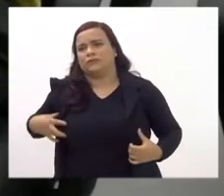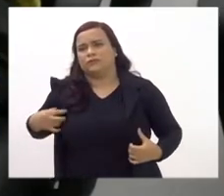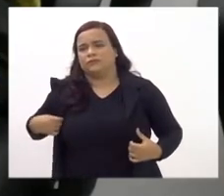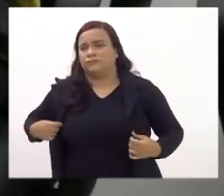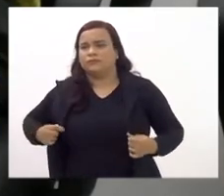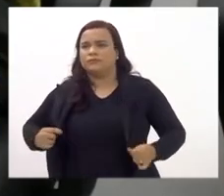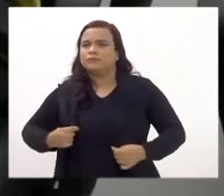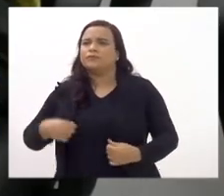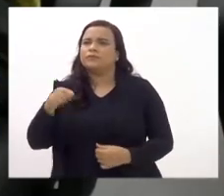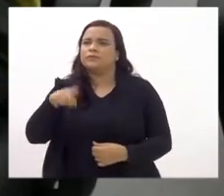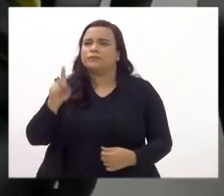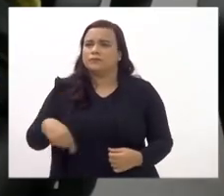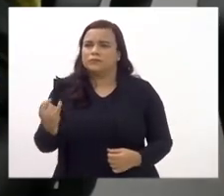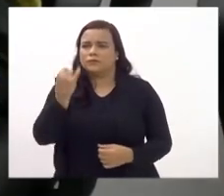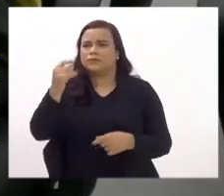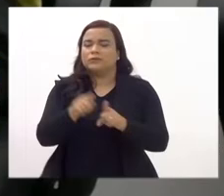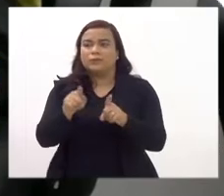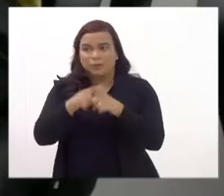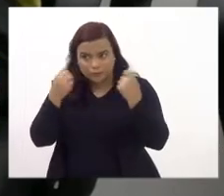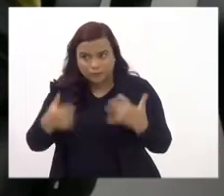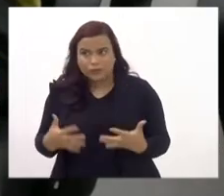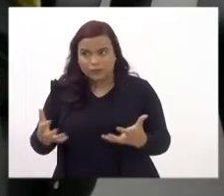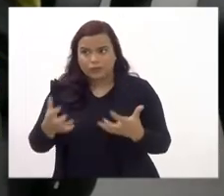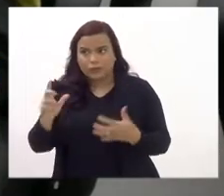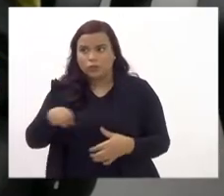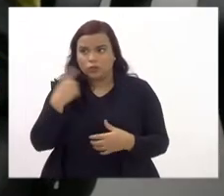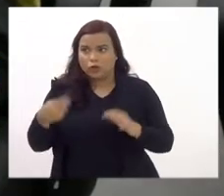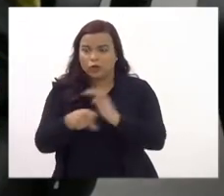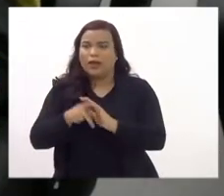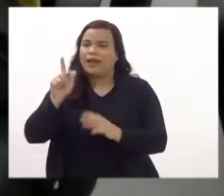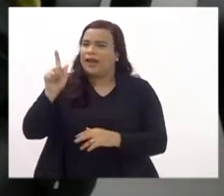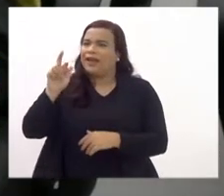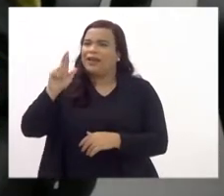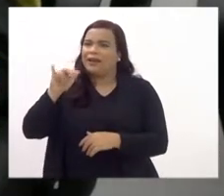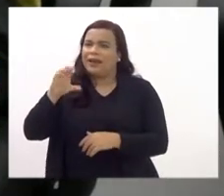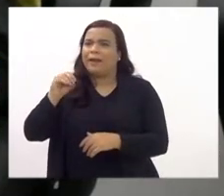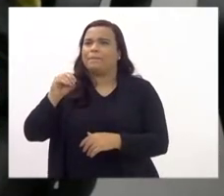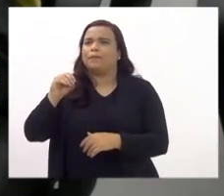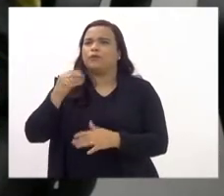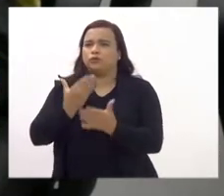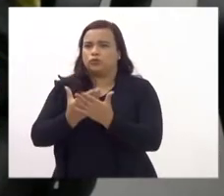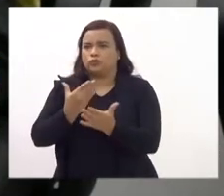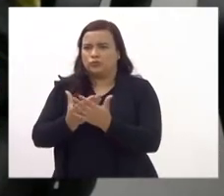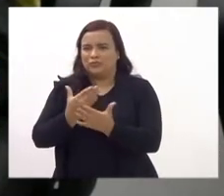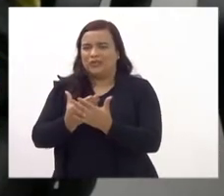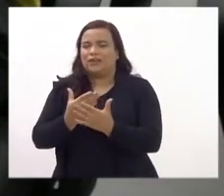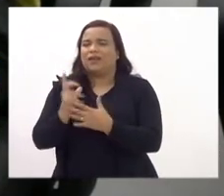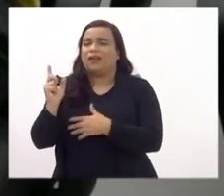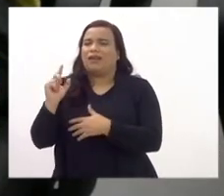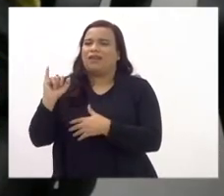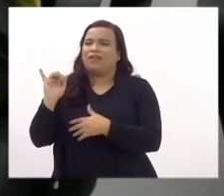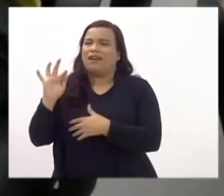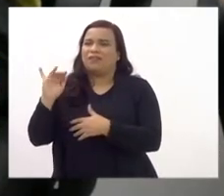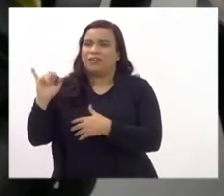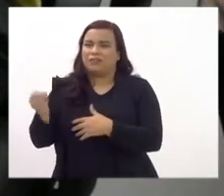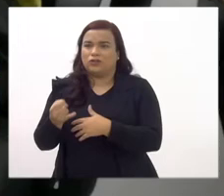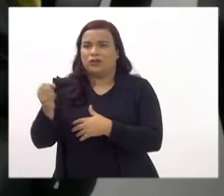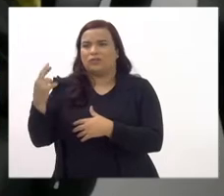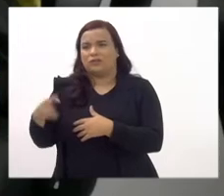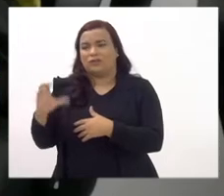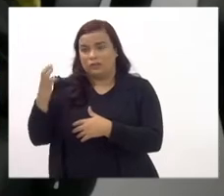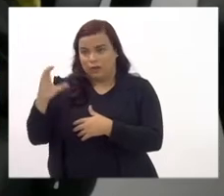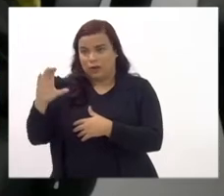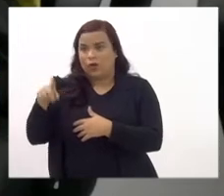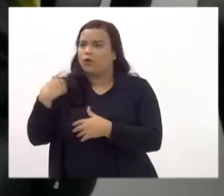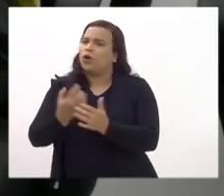Isso é fundamental. E eu queria dizer também que nós, do Grêmio Estudantil do IFRJ Niterói, estamos começando ainda os nossos